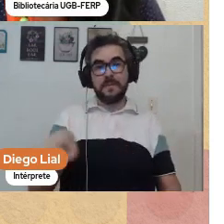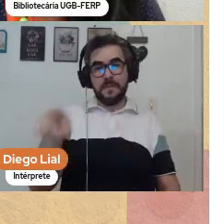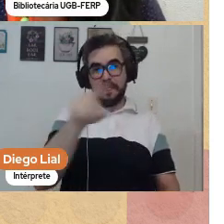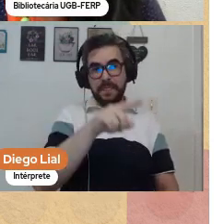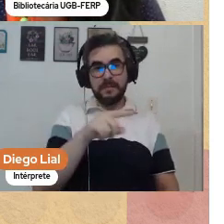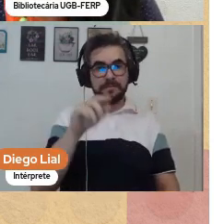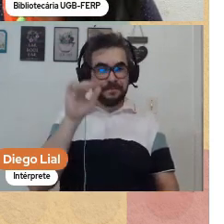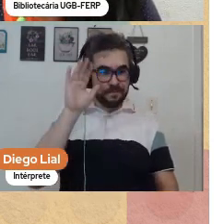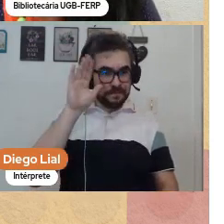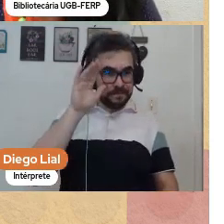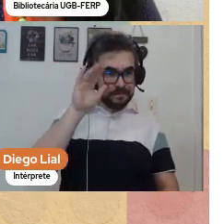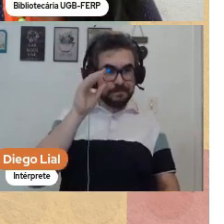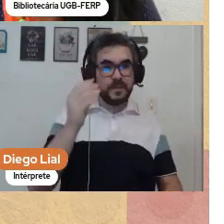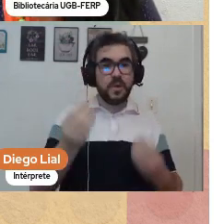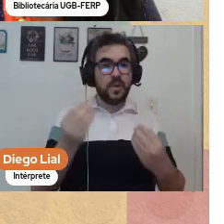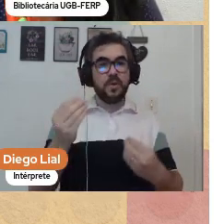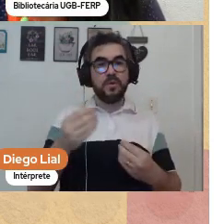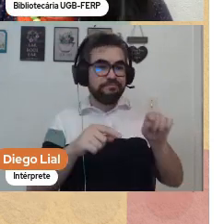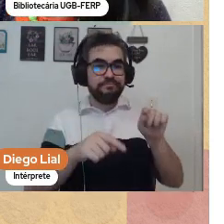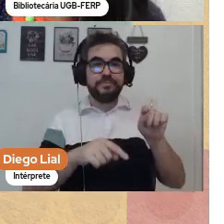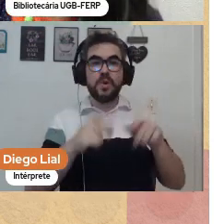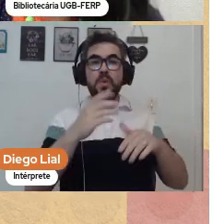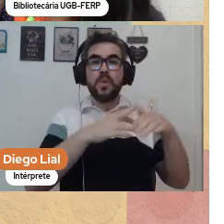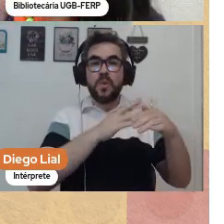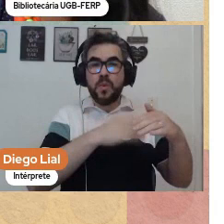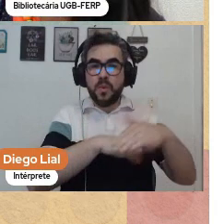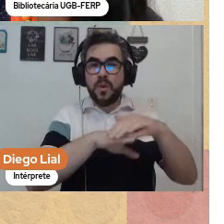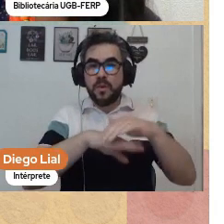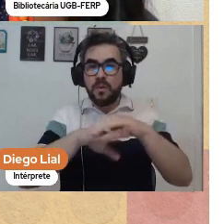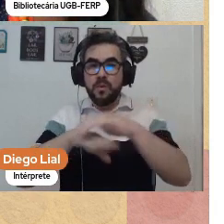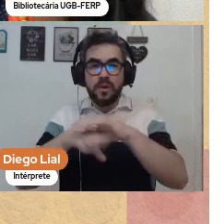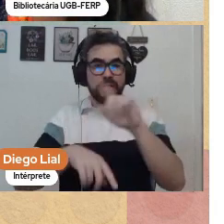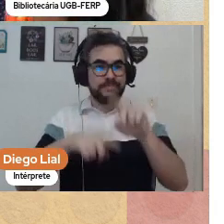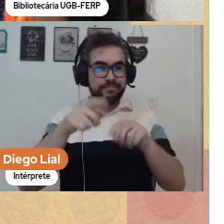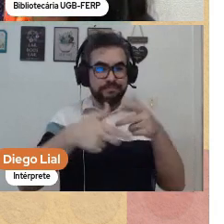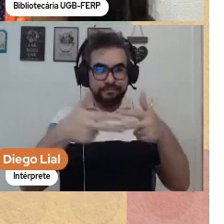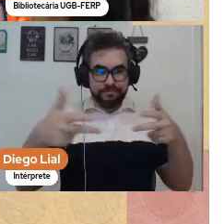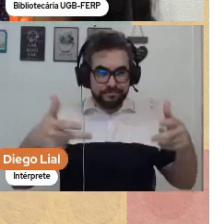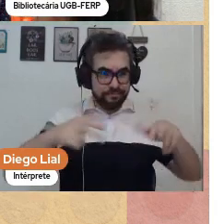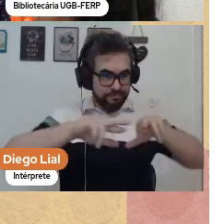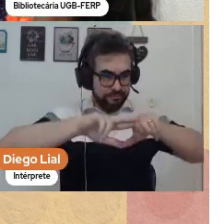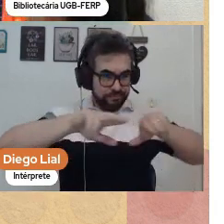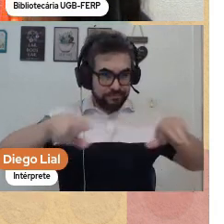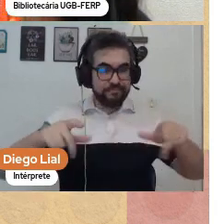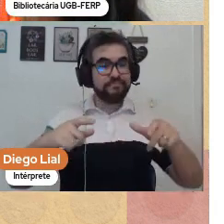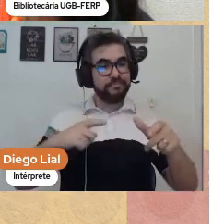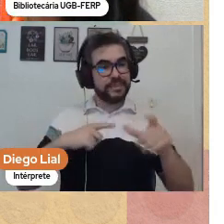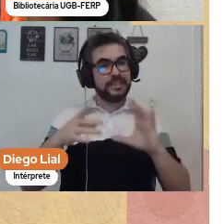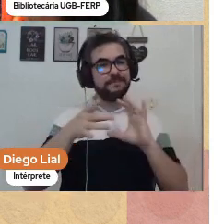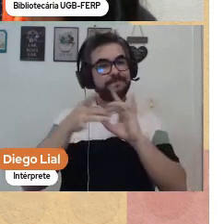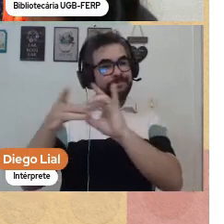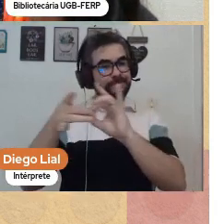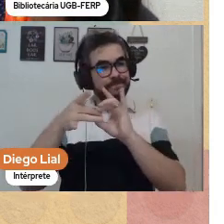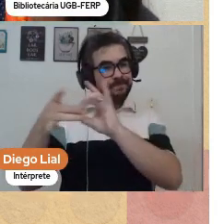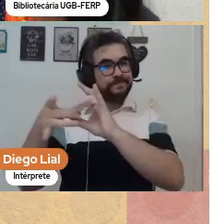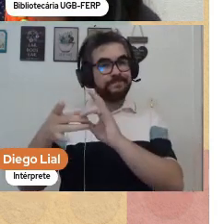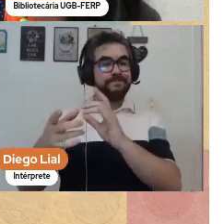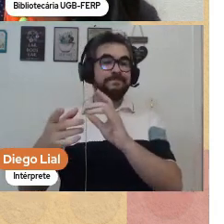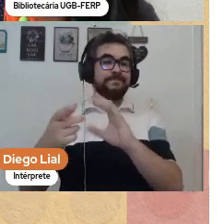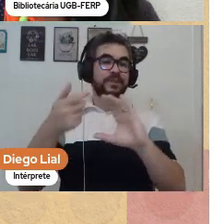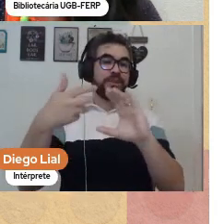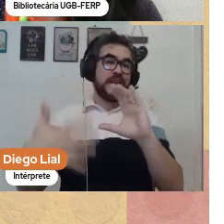estão imbricados com os aspectos políticos. E aí tem uma imagem, né, dos CDs, que eles têm CDs, as